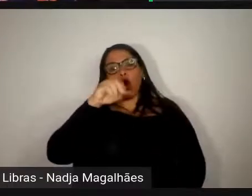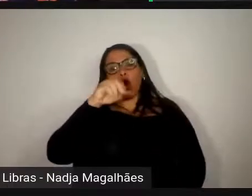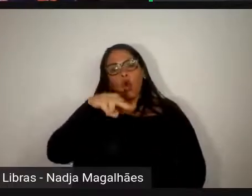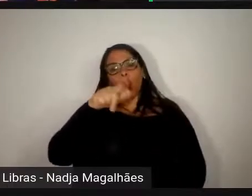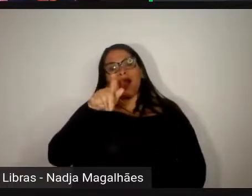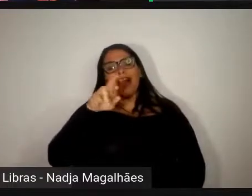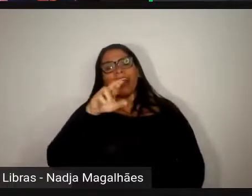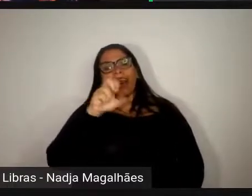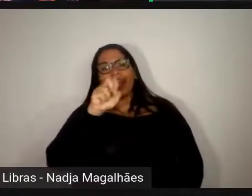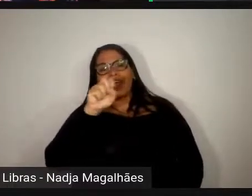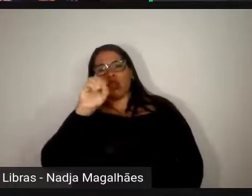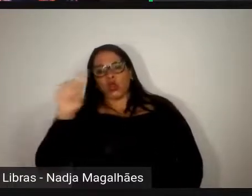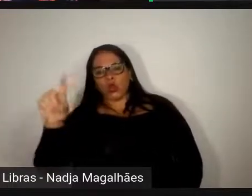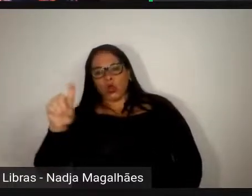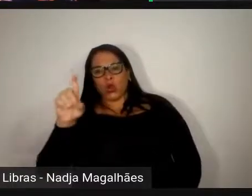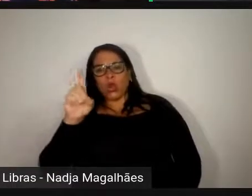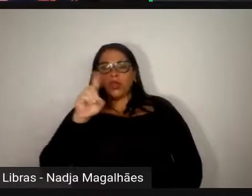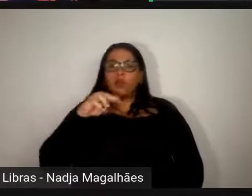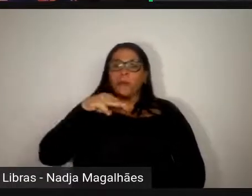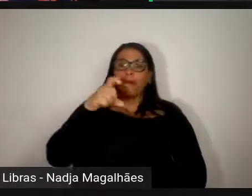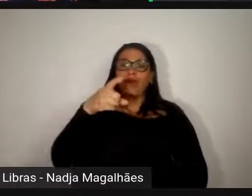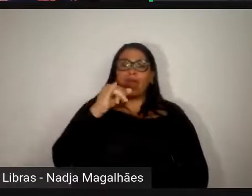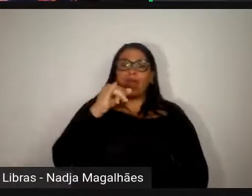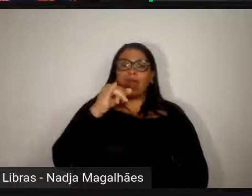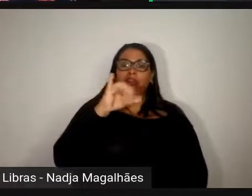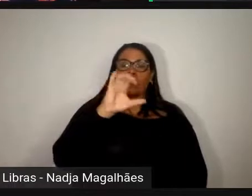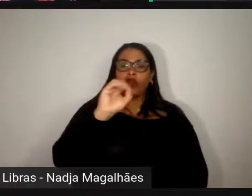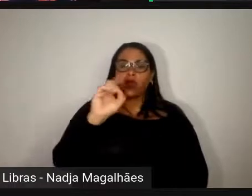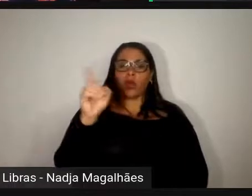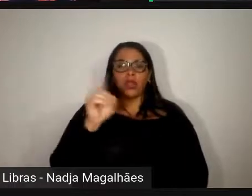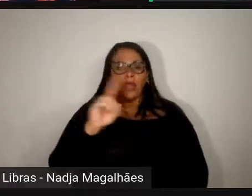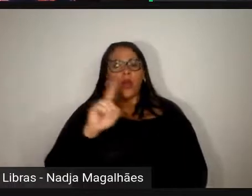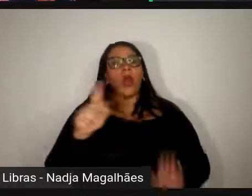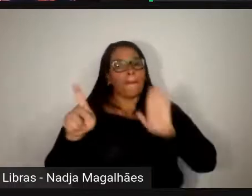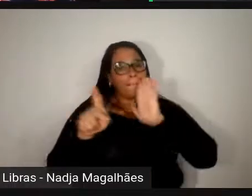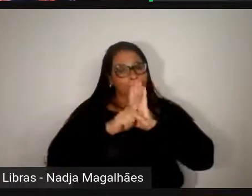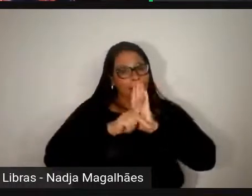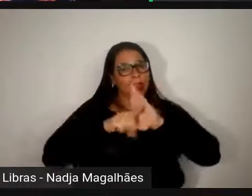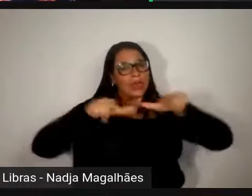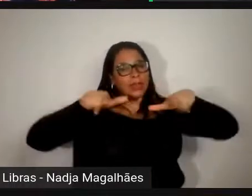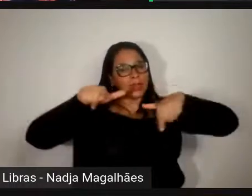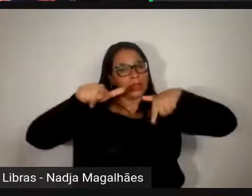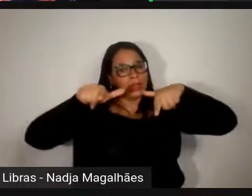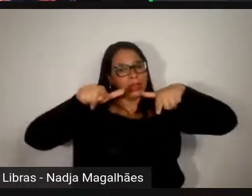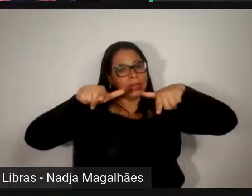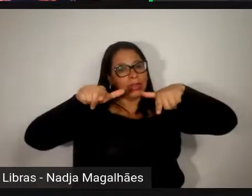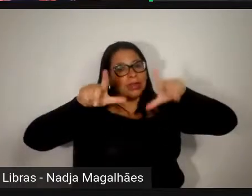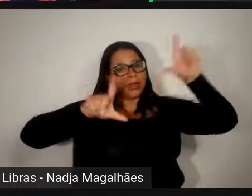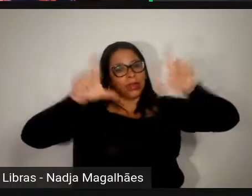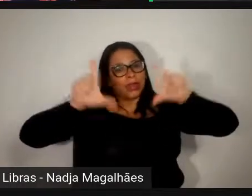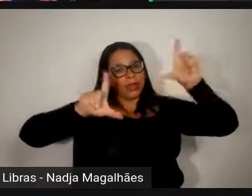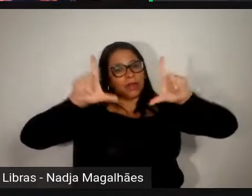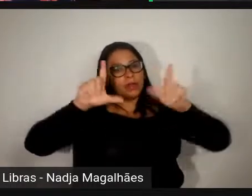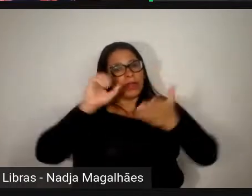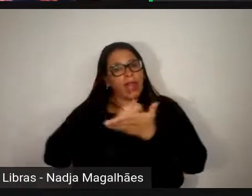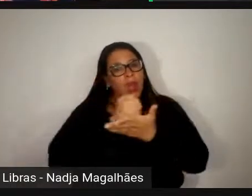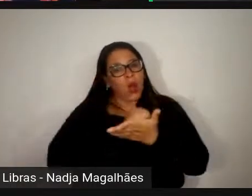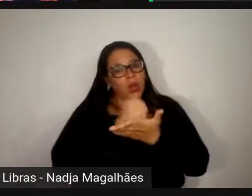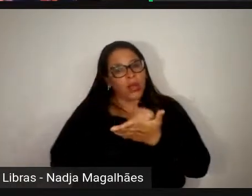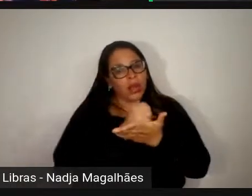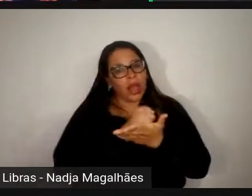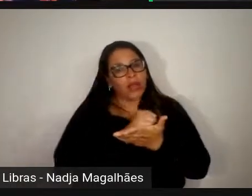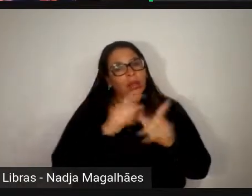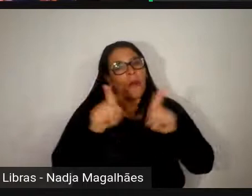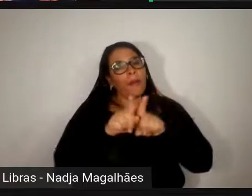é um canal que ele é, sim, do parlamento, ele é um canal oficial, e ele, inclusive, ele é controlado por uma comissão